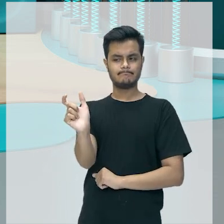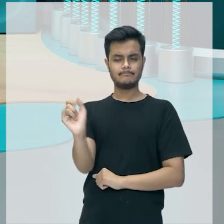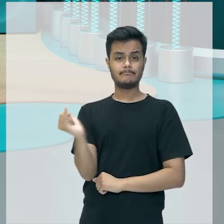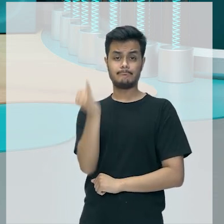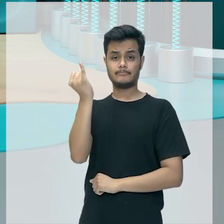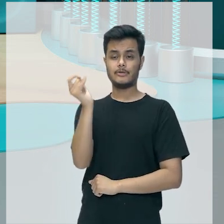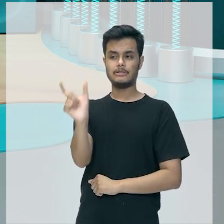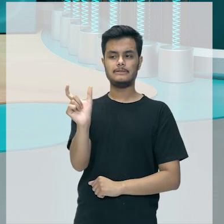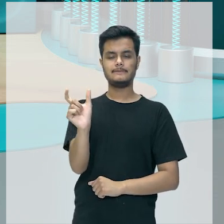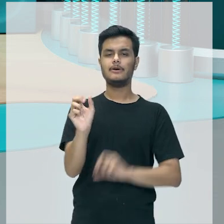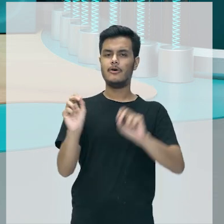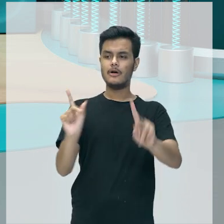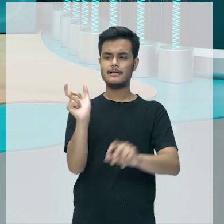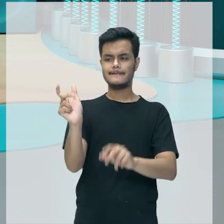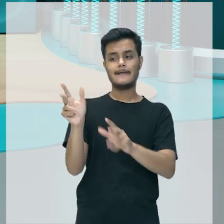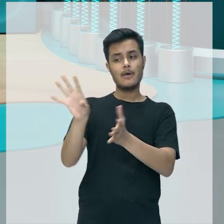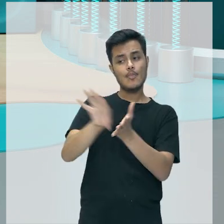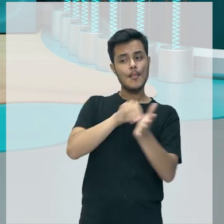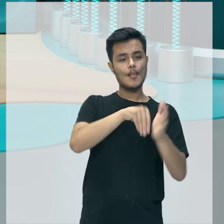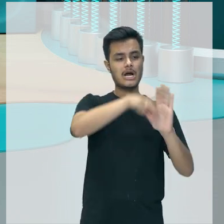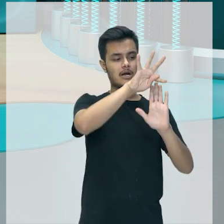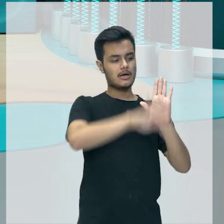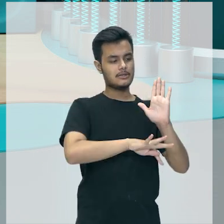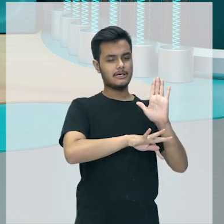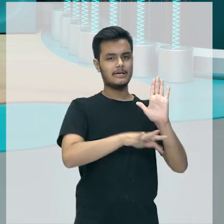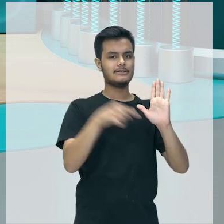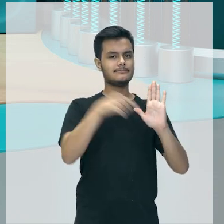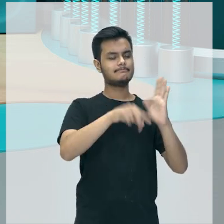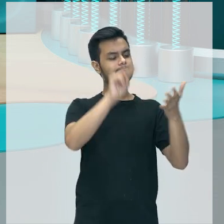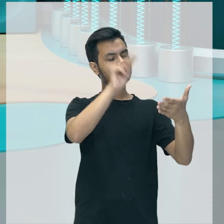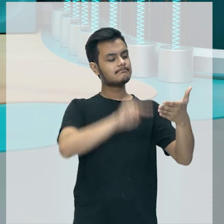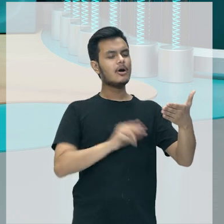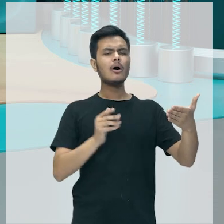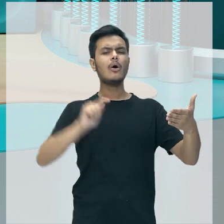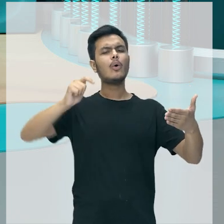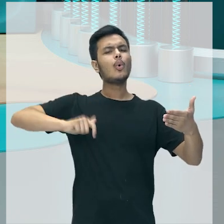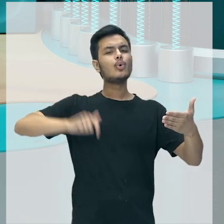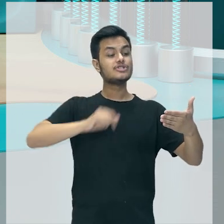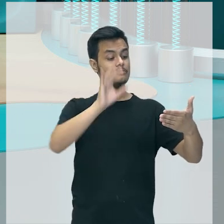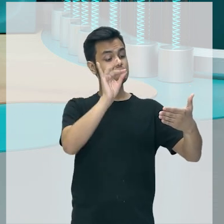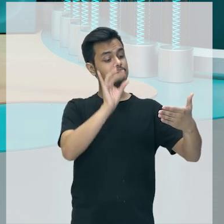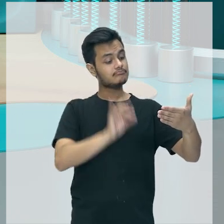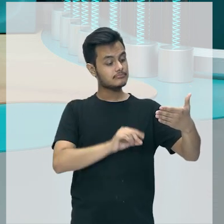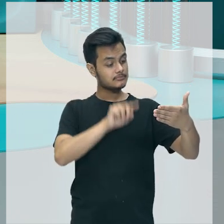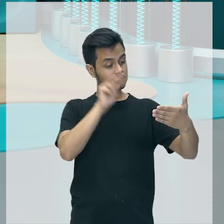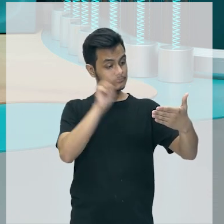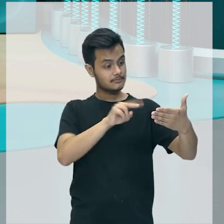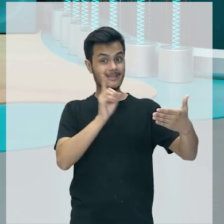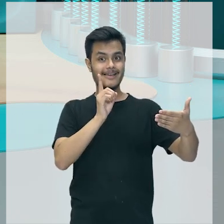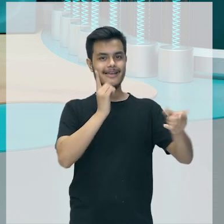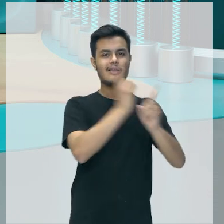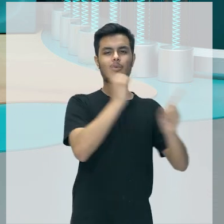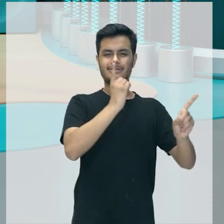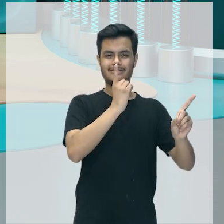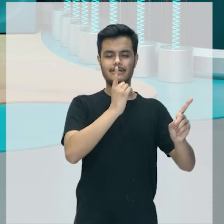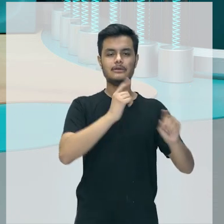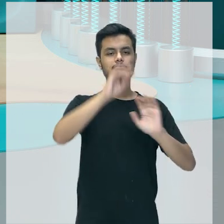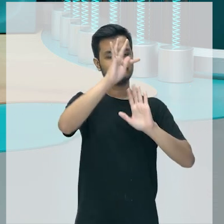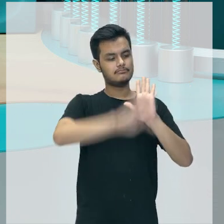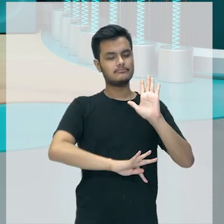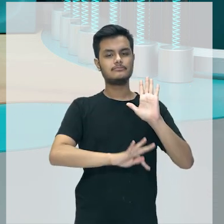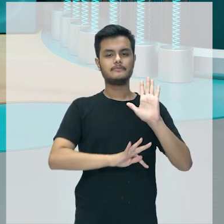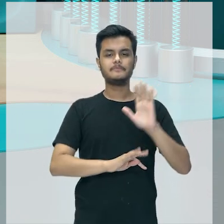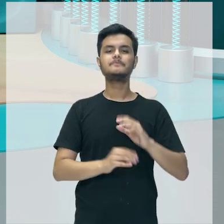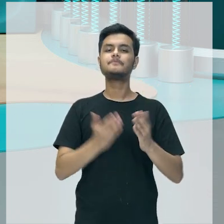E aí, você vai fazer o que depois? Vai localizar no texto a palavra-chave, né? E ler o parágrafo